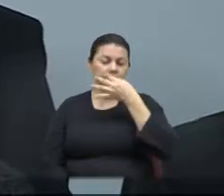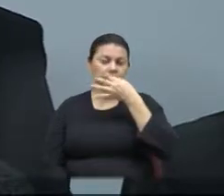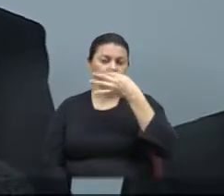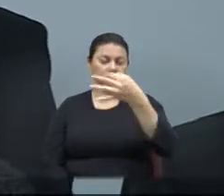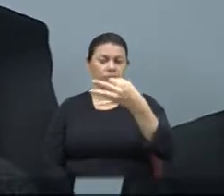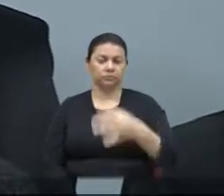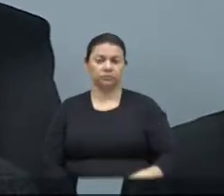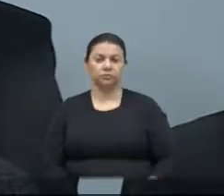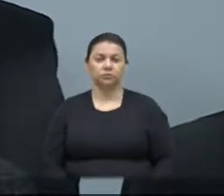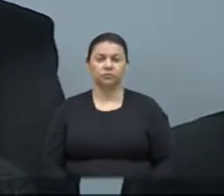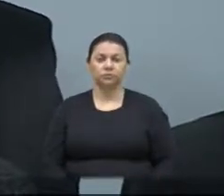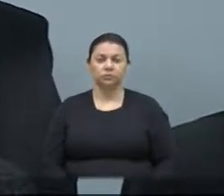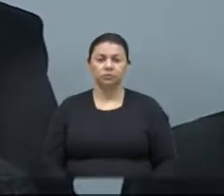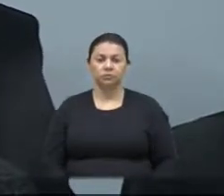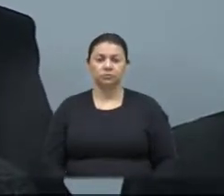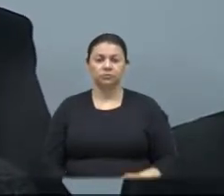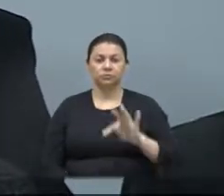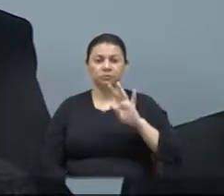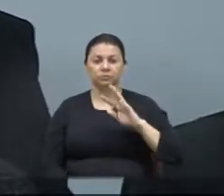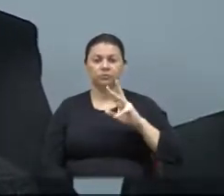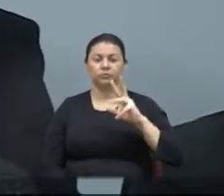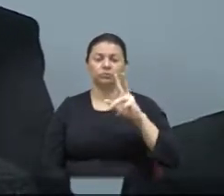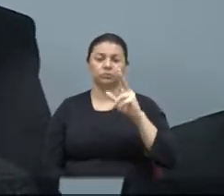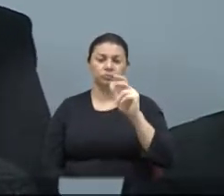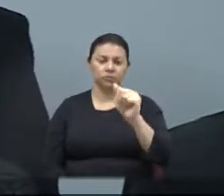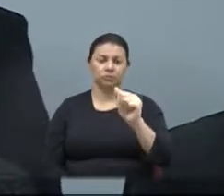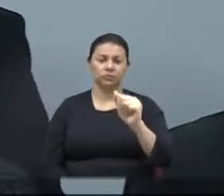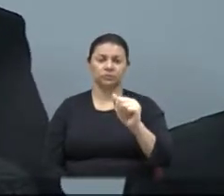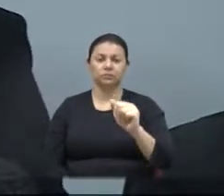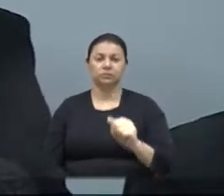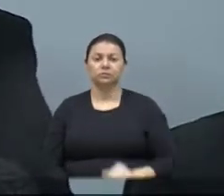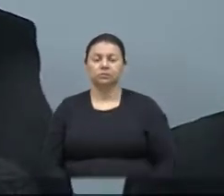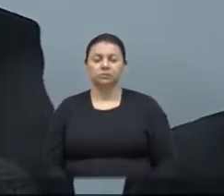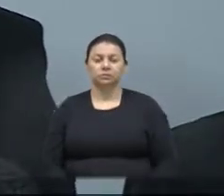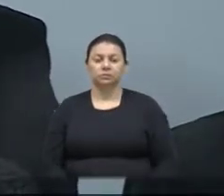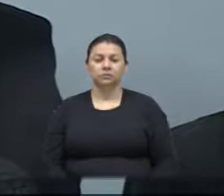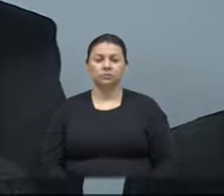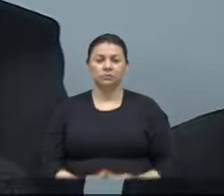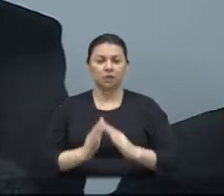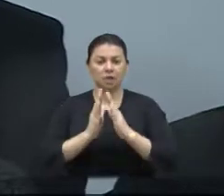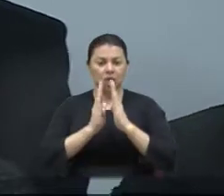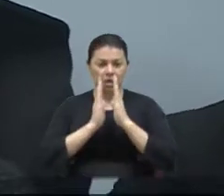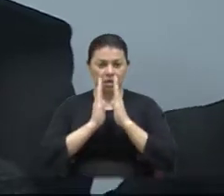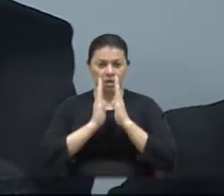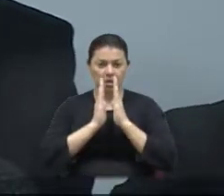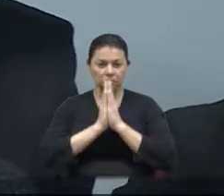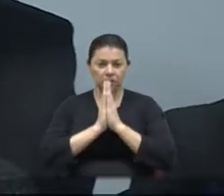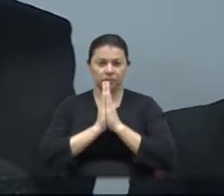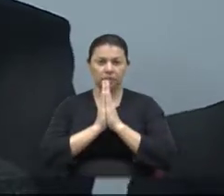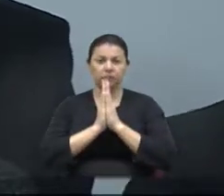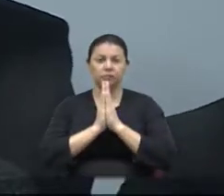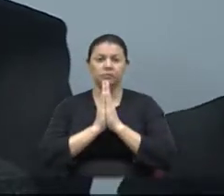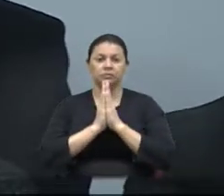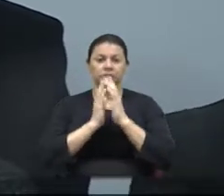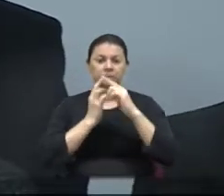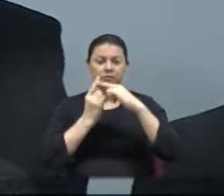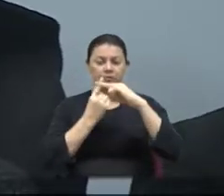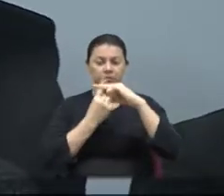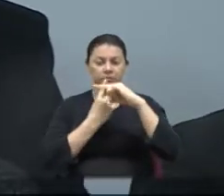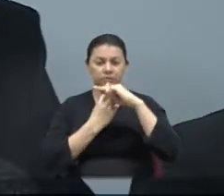da igreja a igreja na maior parte dela está fora da igreja o tratamento com as pessoas